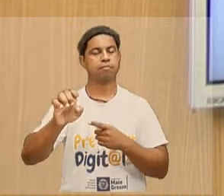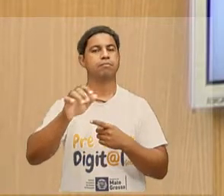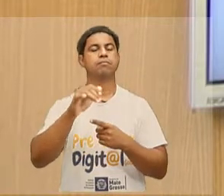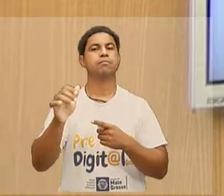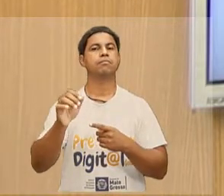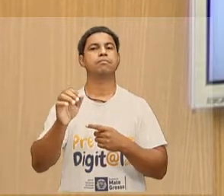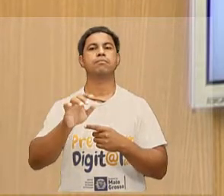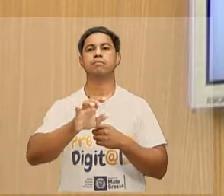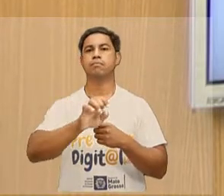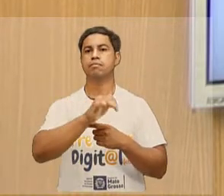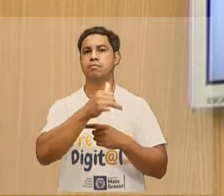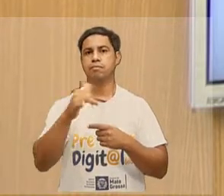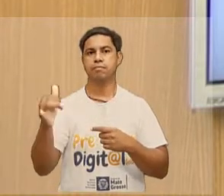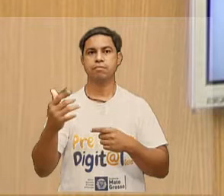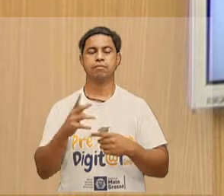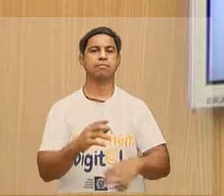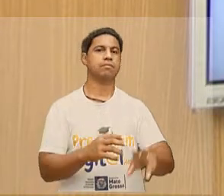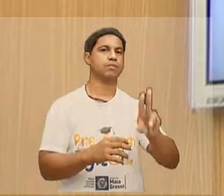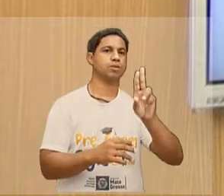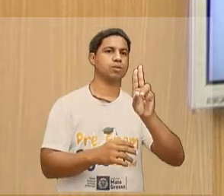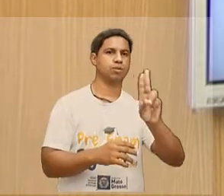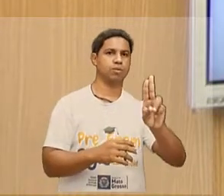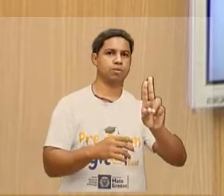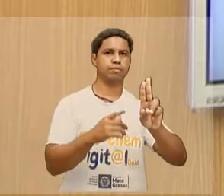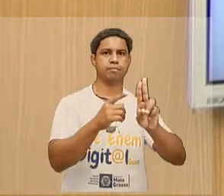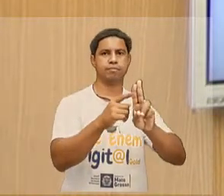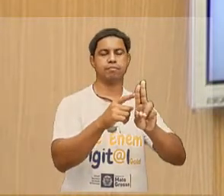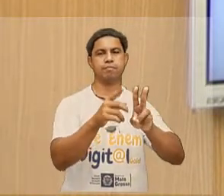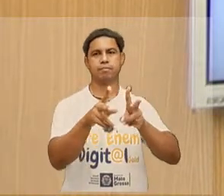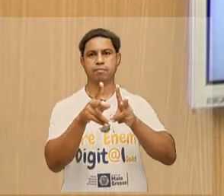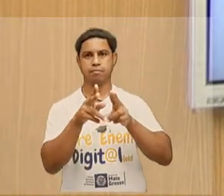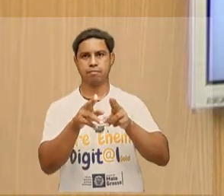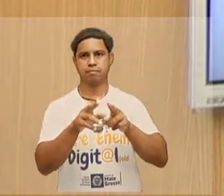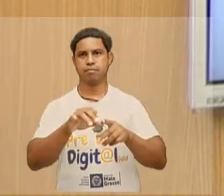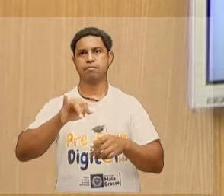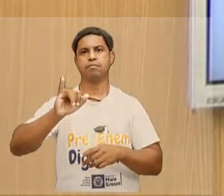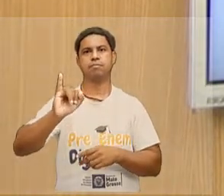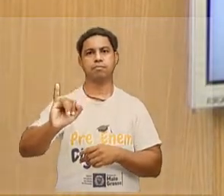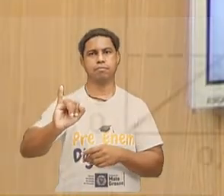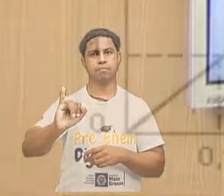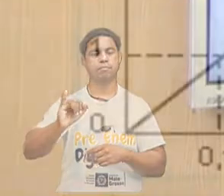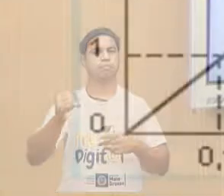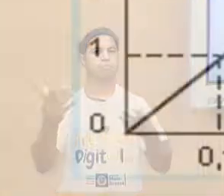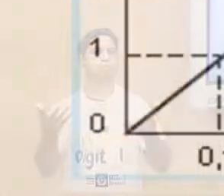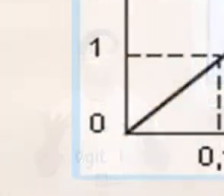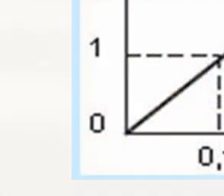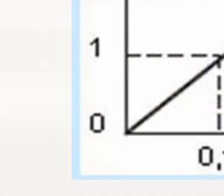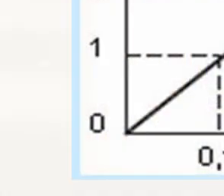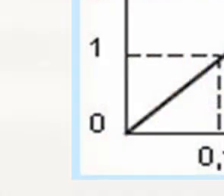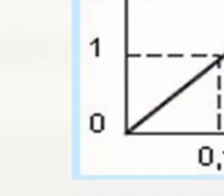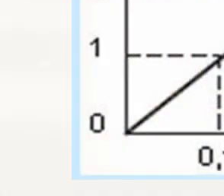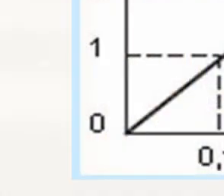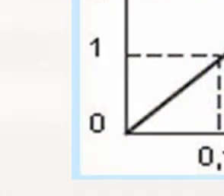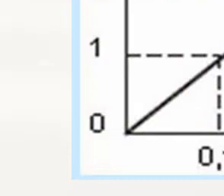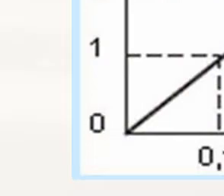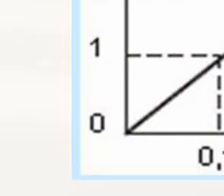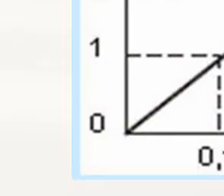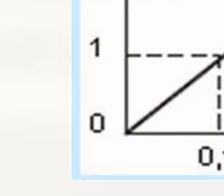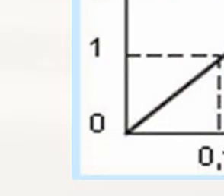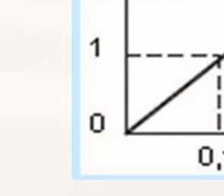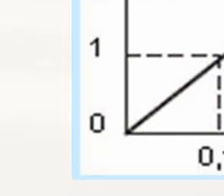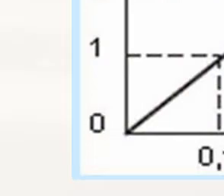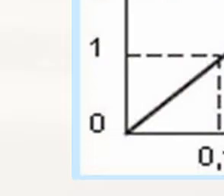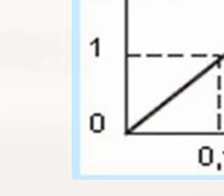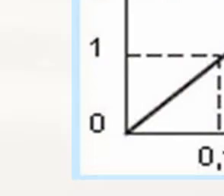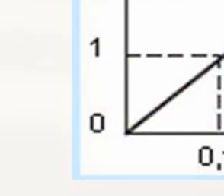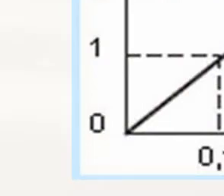representa a resistência, U é a potencial e a intensidade de corrente elétrica. Então vamos na lei? A primeira lei de